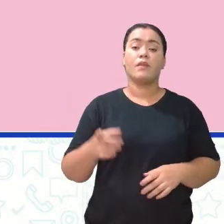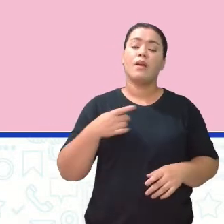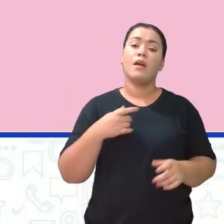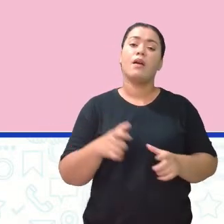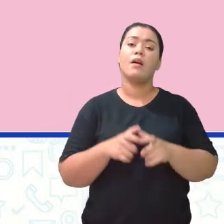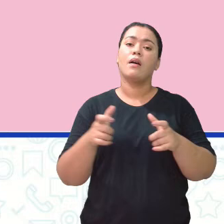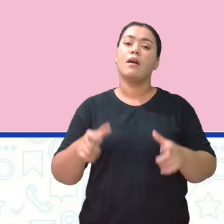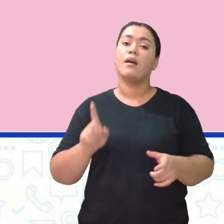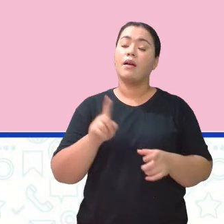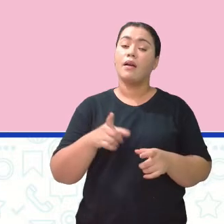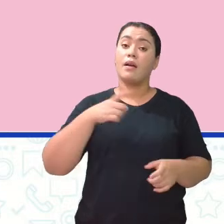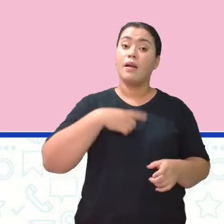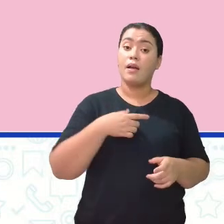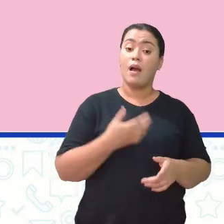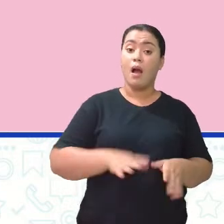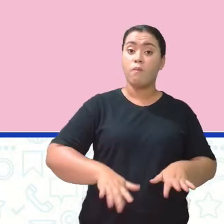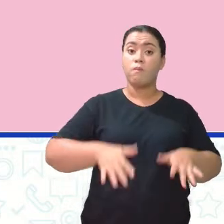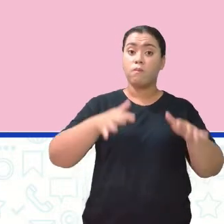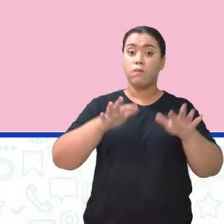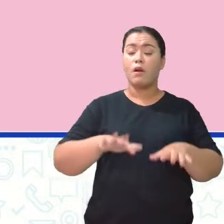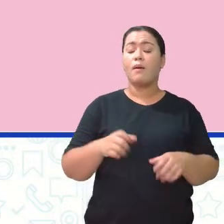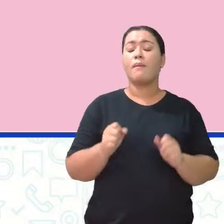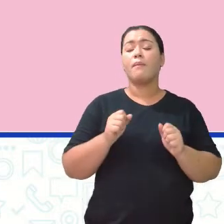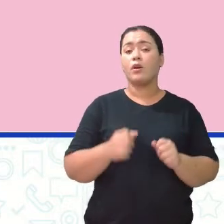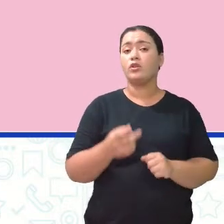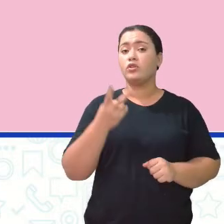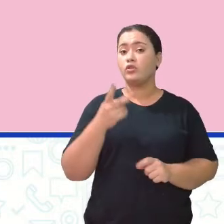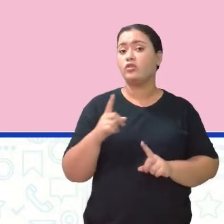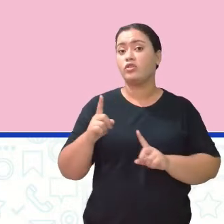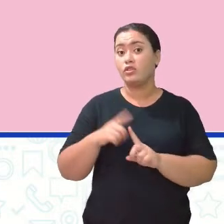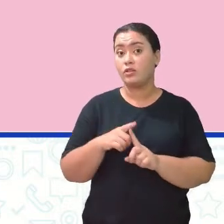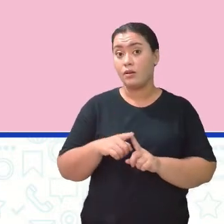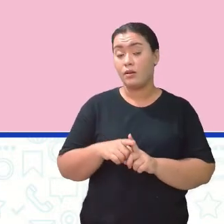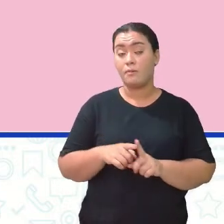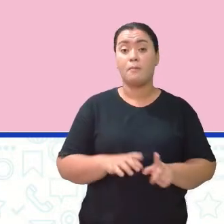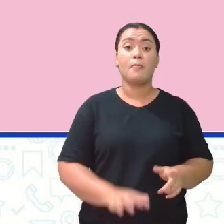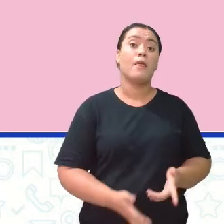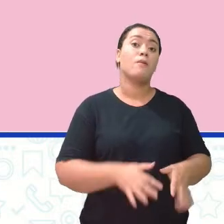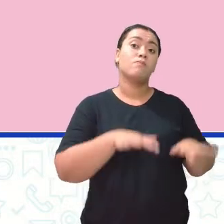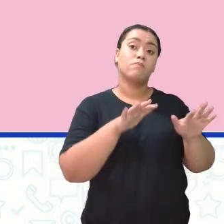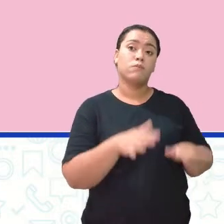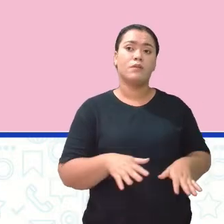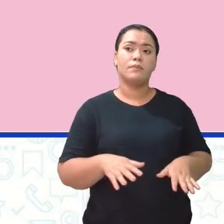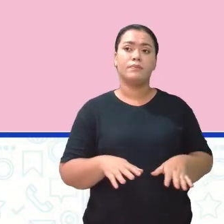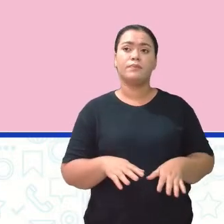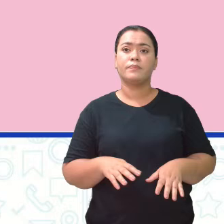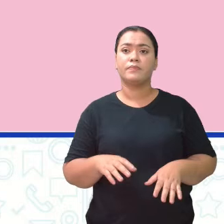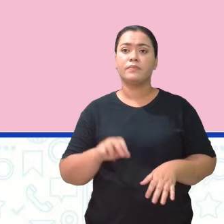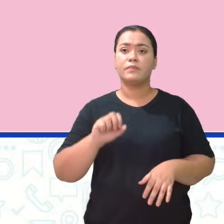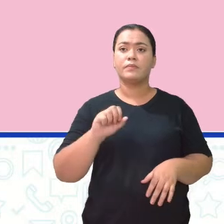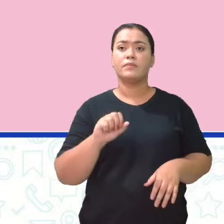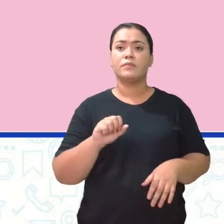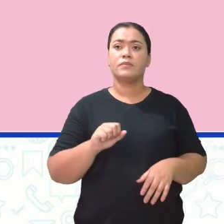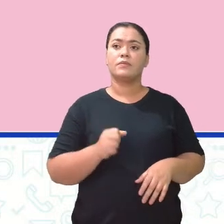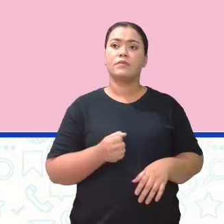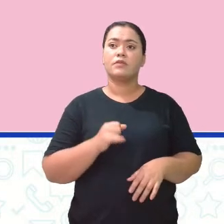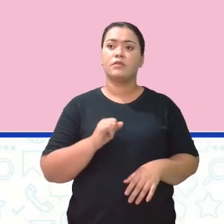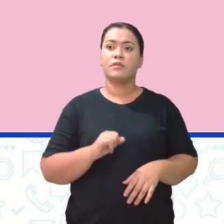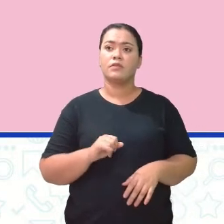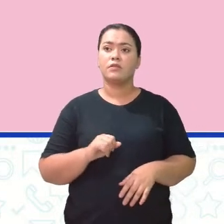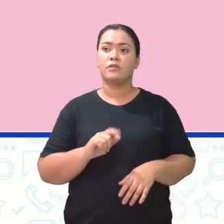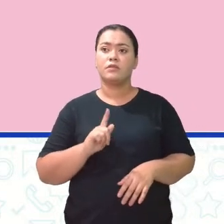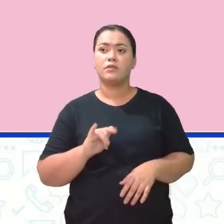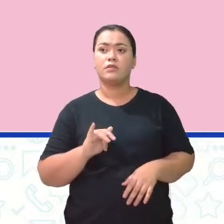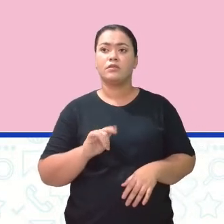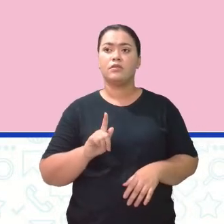amplitude, as marés elas podem ser de dois tipos: marés de cisígia e maré de quadratura. Então, vamos ver o